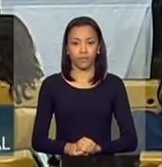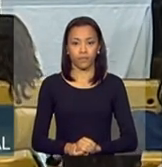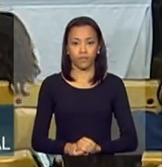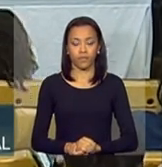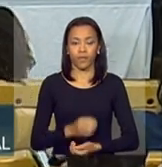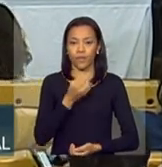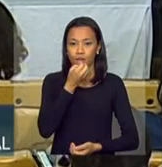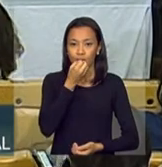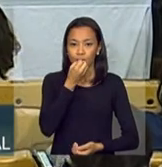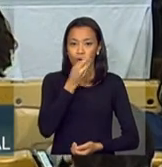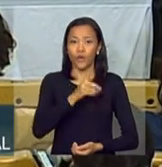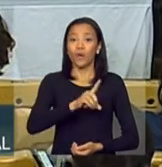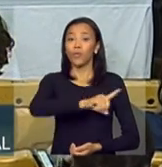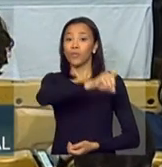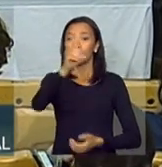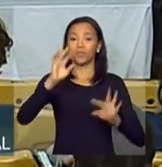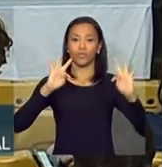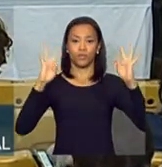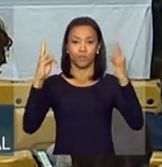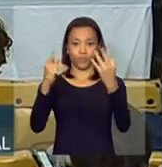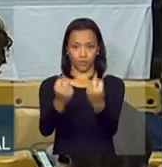Bom dia a todos e a todas.